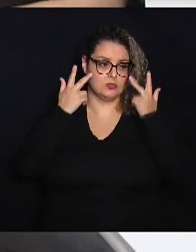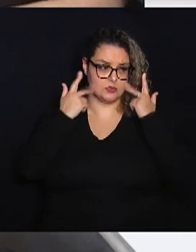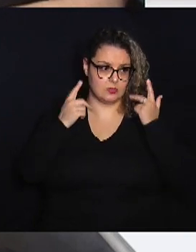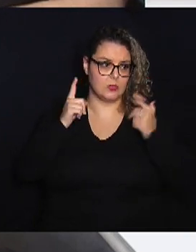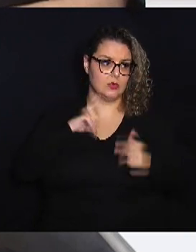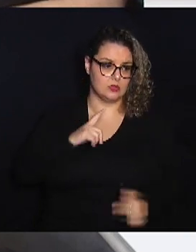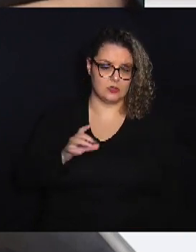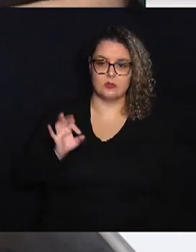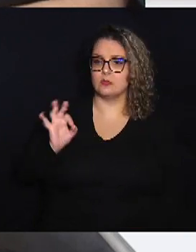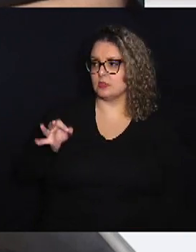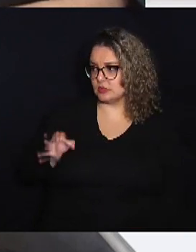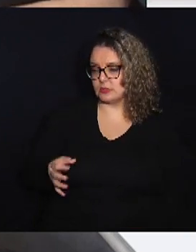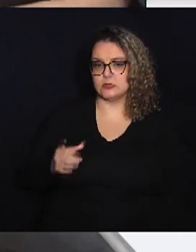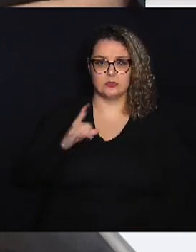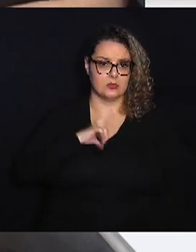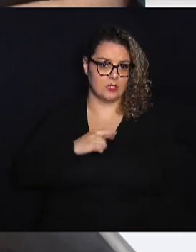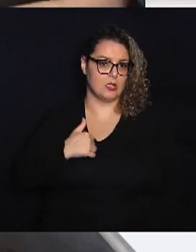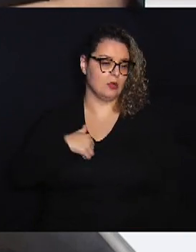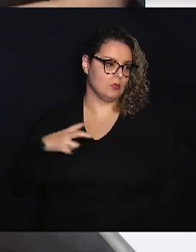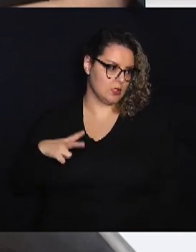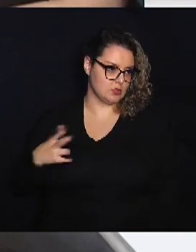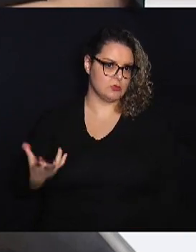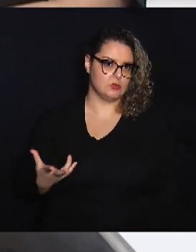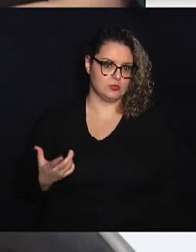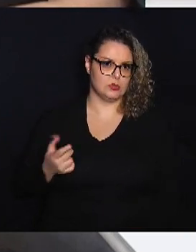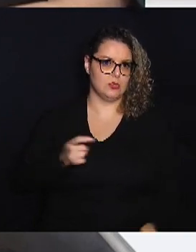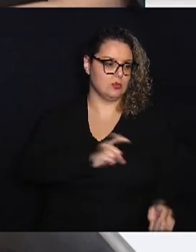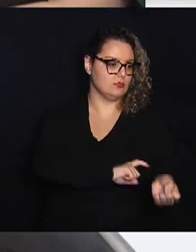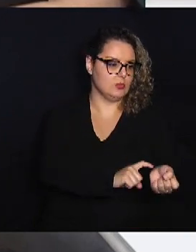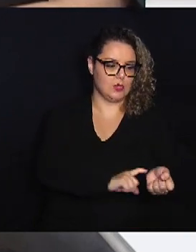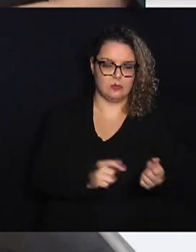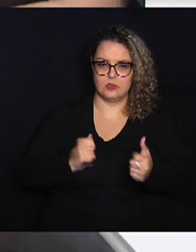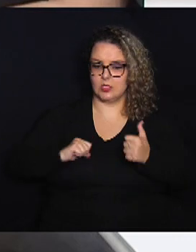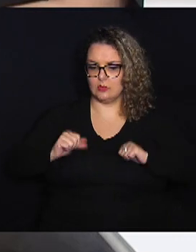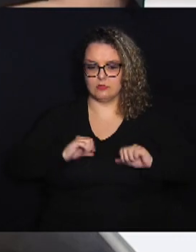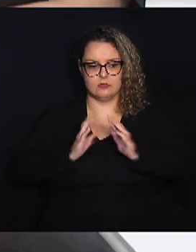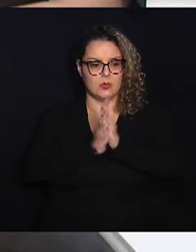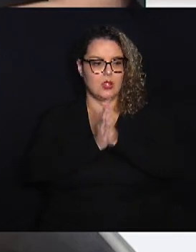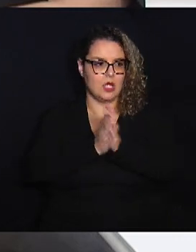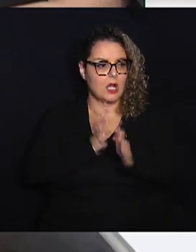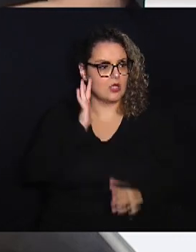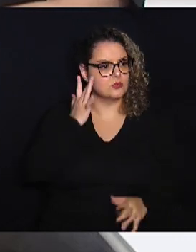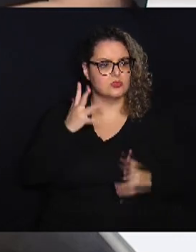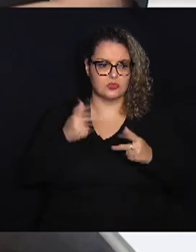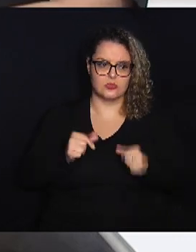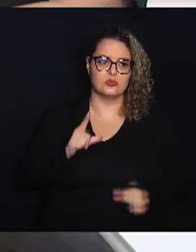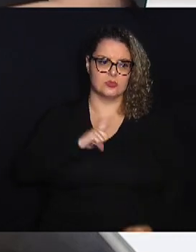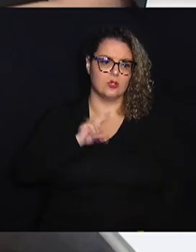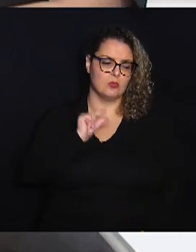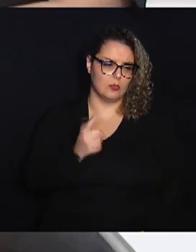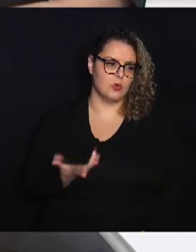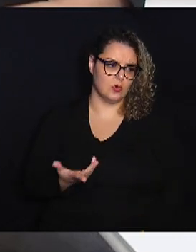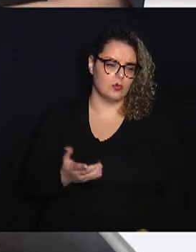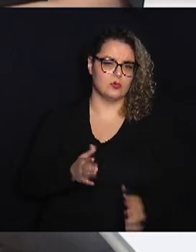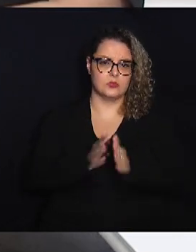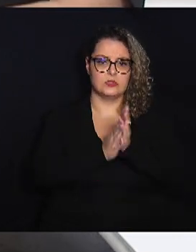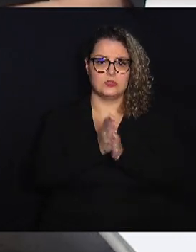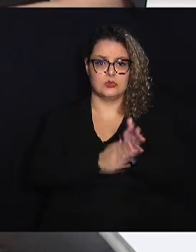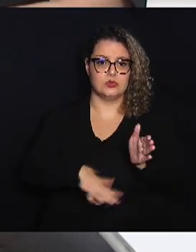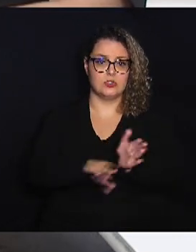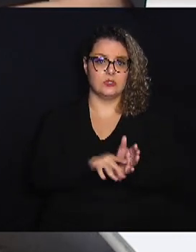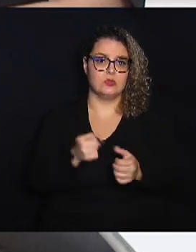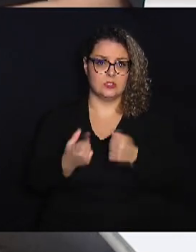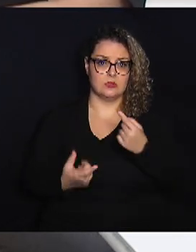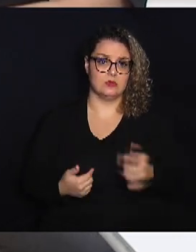Com certeza. Que tem. Eu particularmente sou um cara ansioso. Eu acho que todo mundo tem um pouco de ansiedade, né? E chega em determinados momentos, a gente